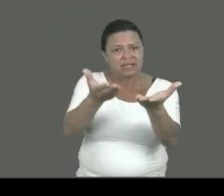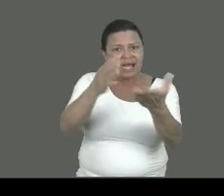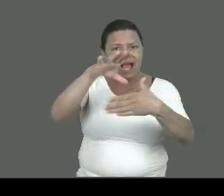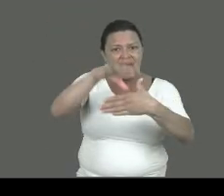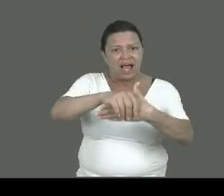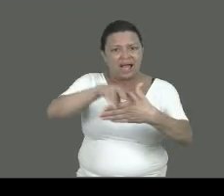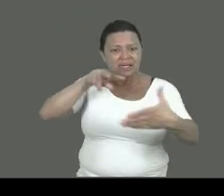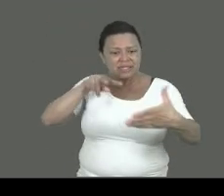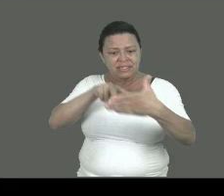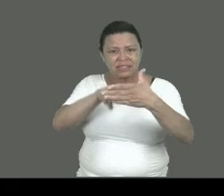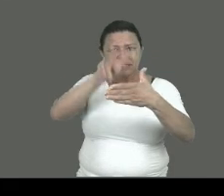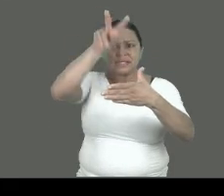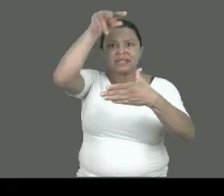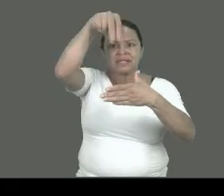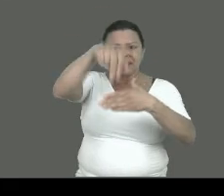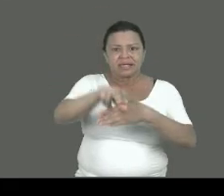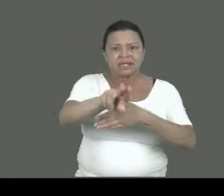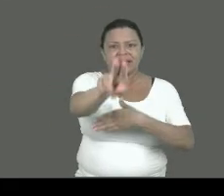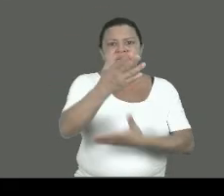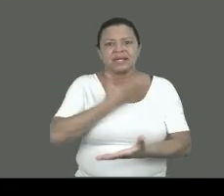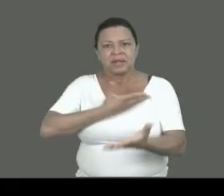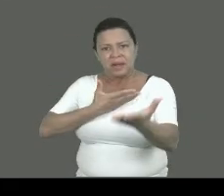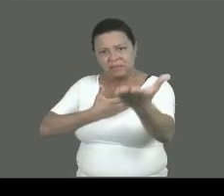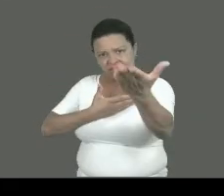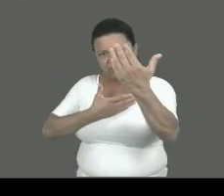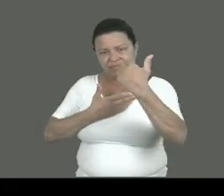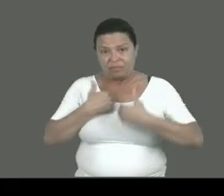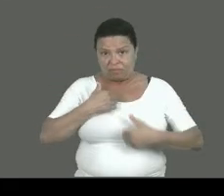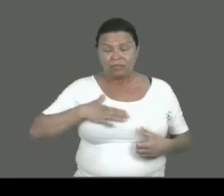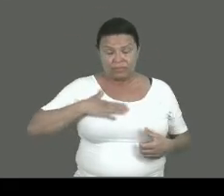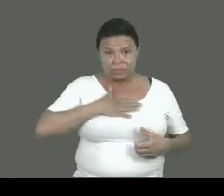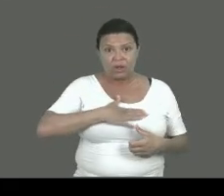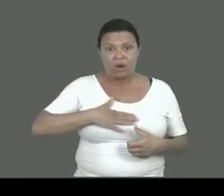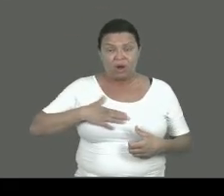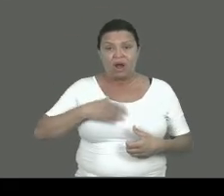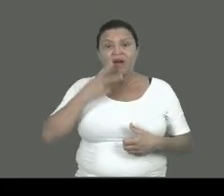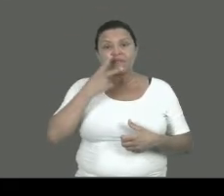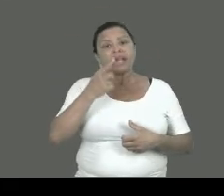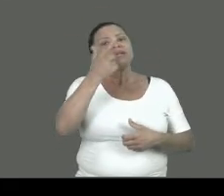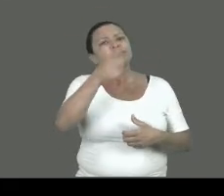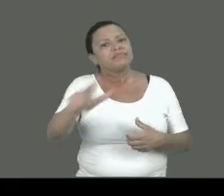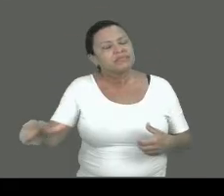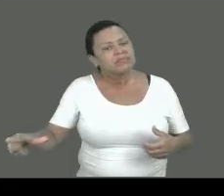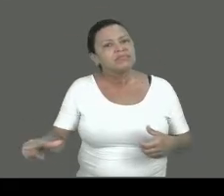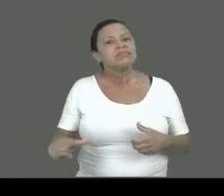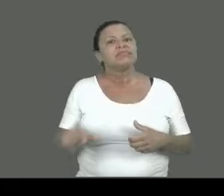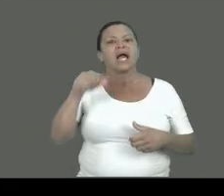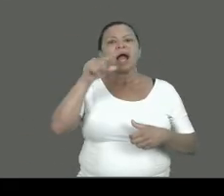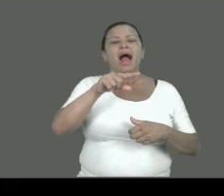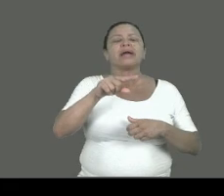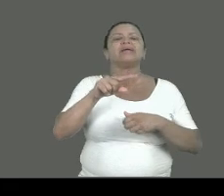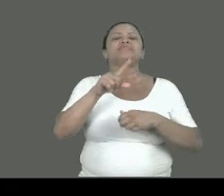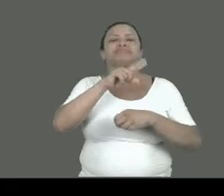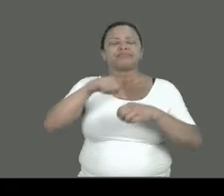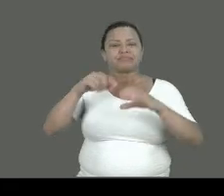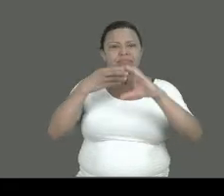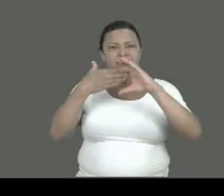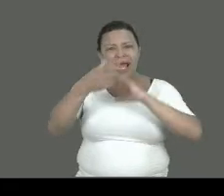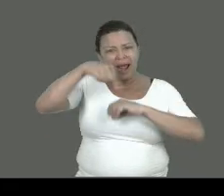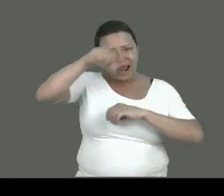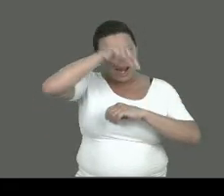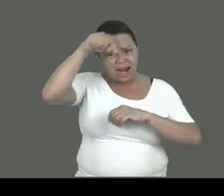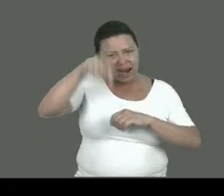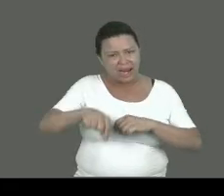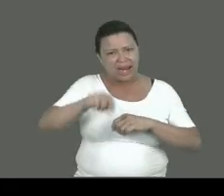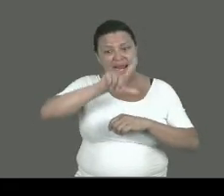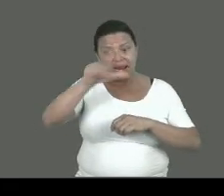material ou uma palavra amiga. Eu gostaria de deixar aqui mais uma vez os canais de comunicação do nosso Lar Irmã